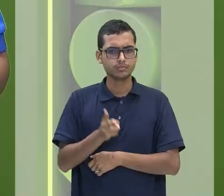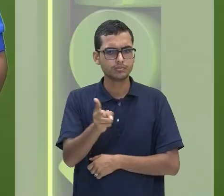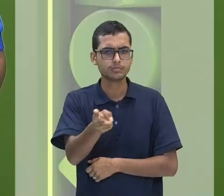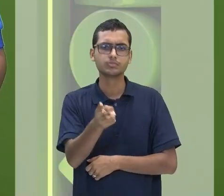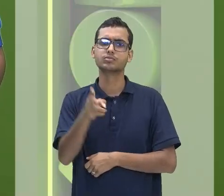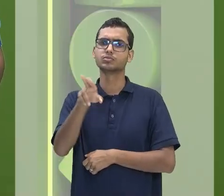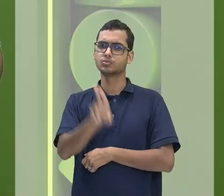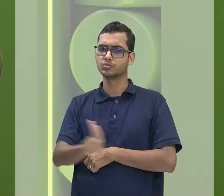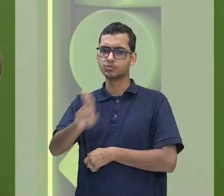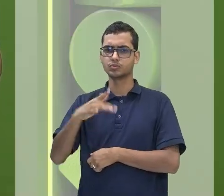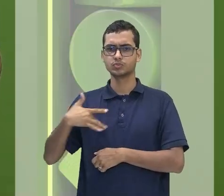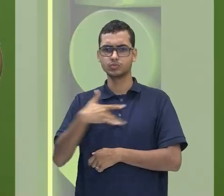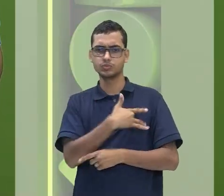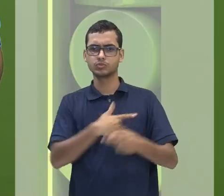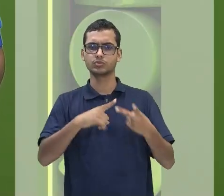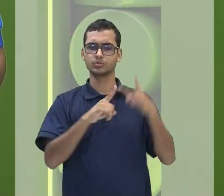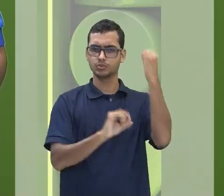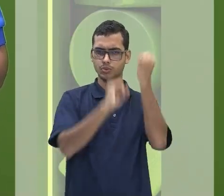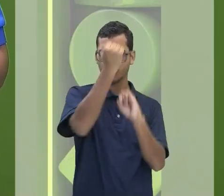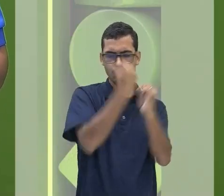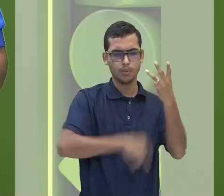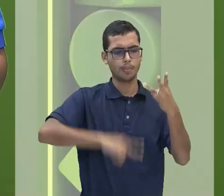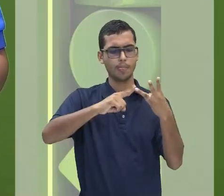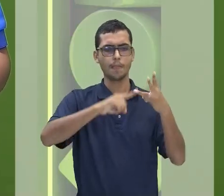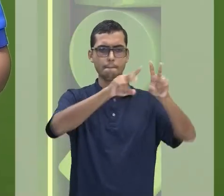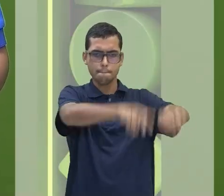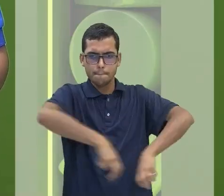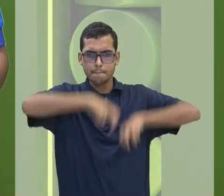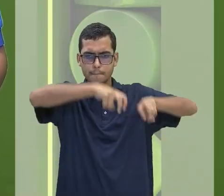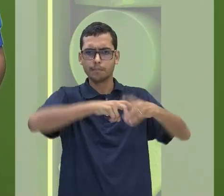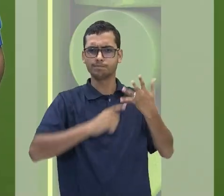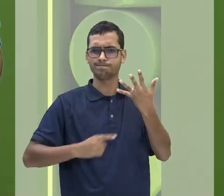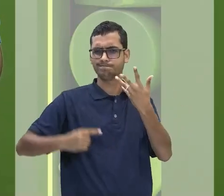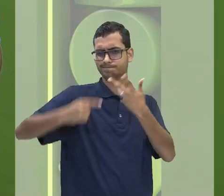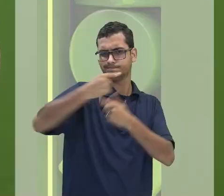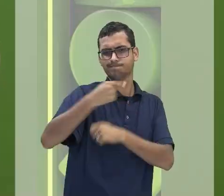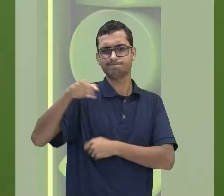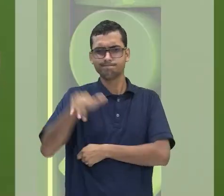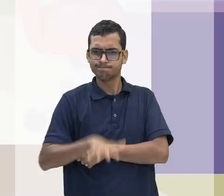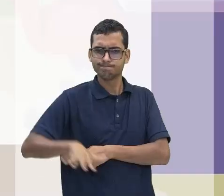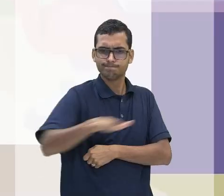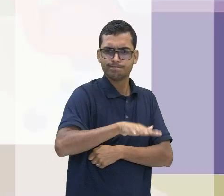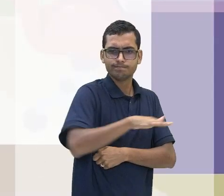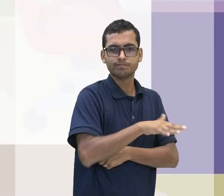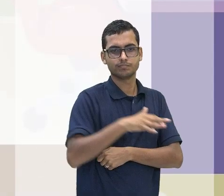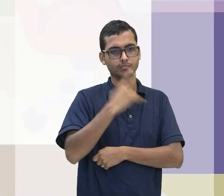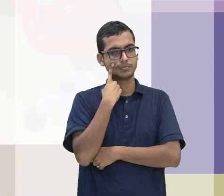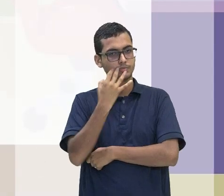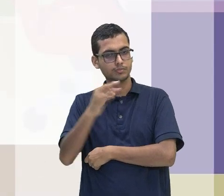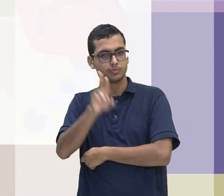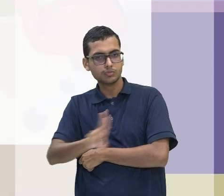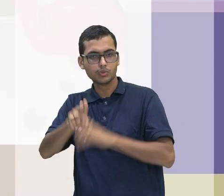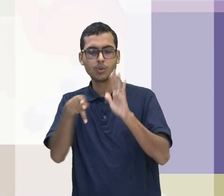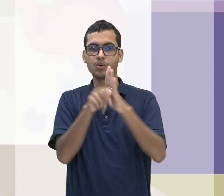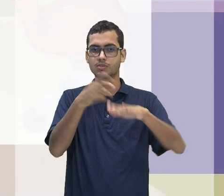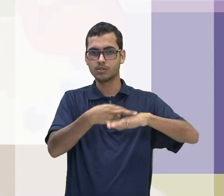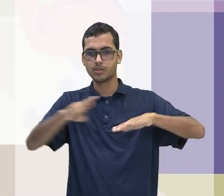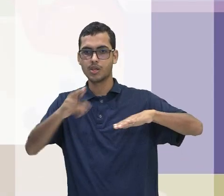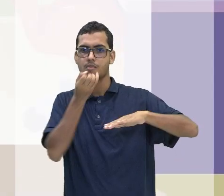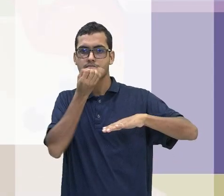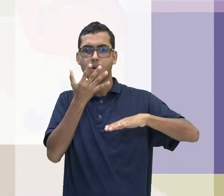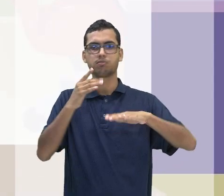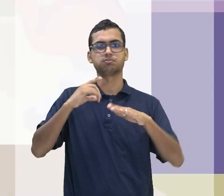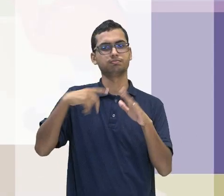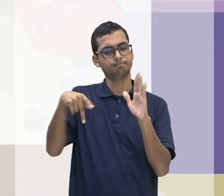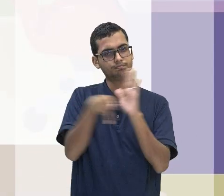aplicação na saúde, na indústria, na agricultura e em muitas outras áreas. Então, vamos ver algumas aplicações positivas